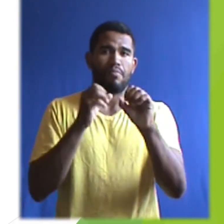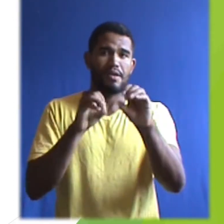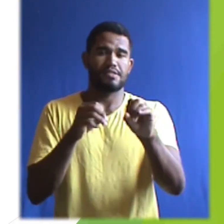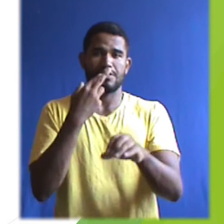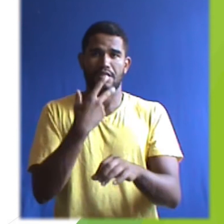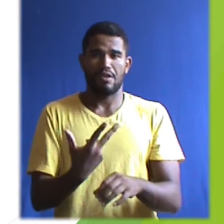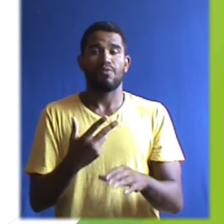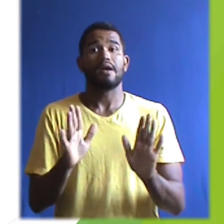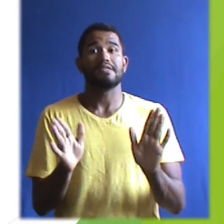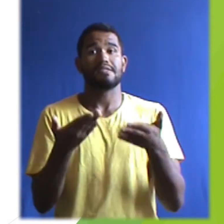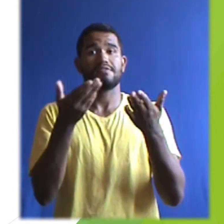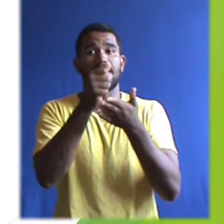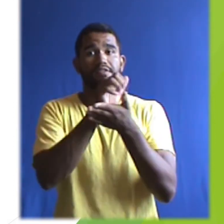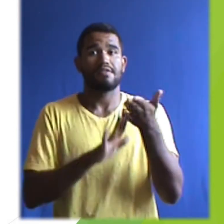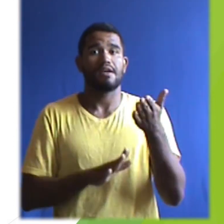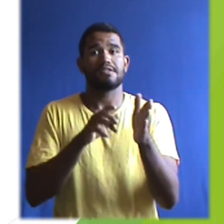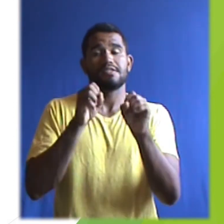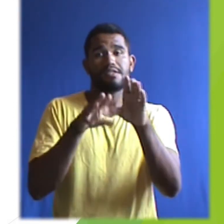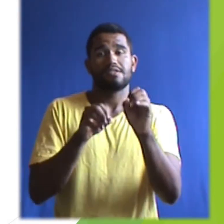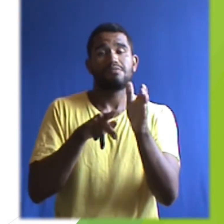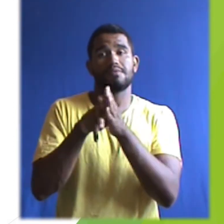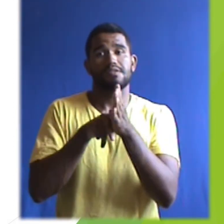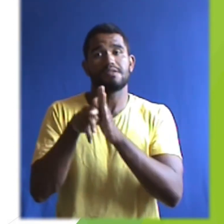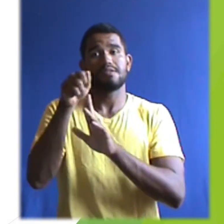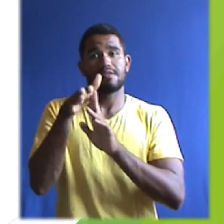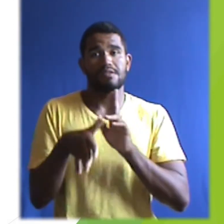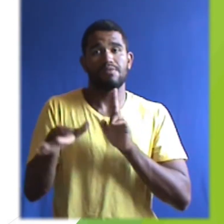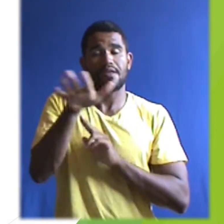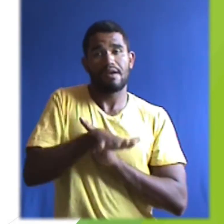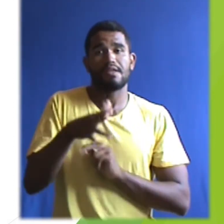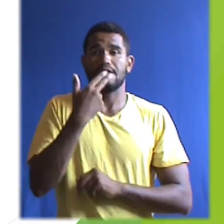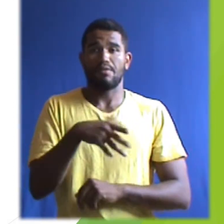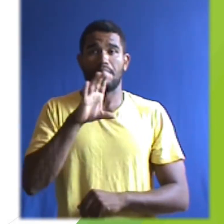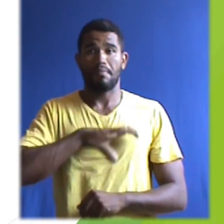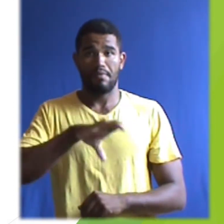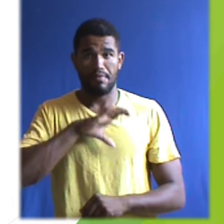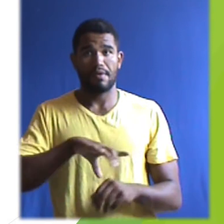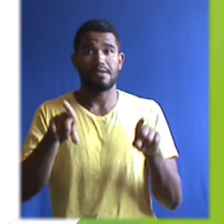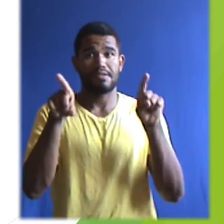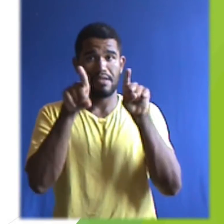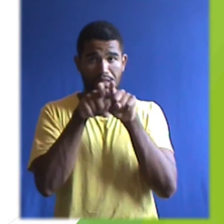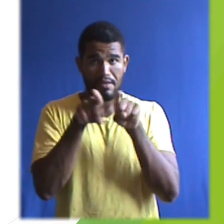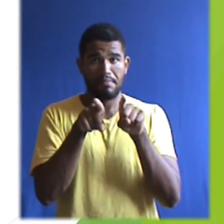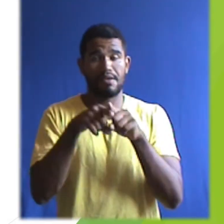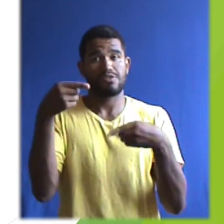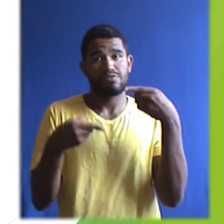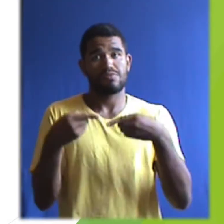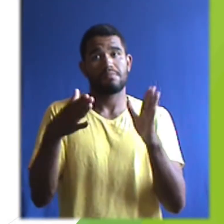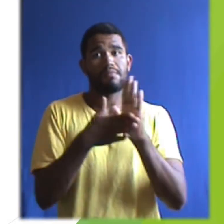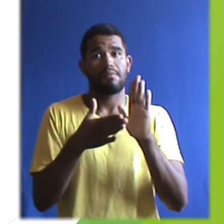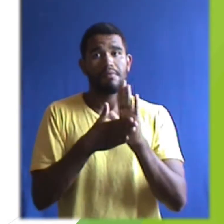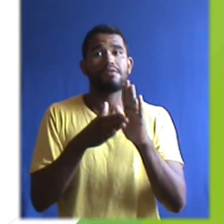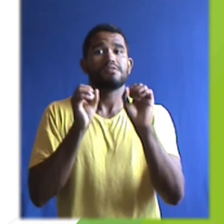desenvolver a criticidade sobre o ensino de línguas, incentivar atividades de ensino, pesquisa e extensão na área do ensino de língua